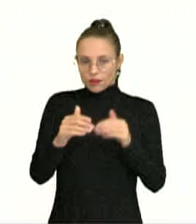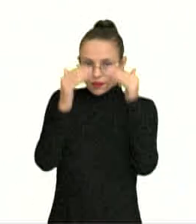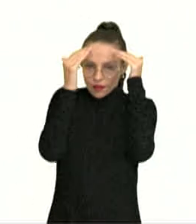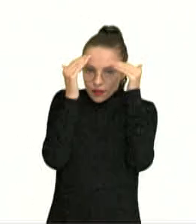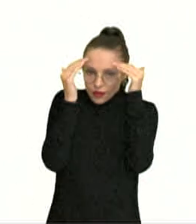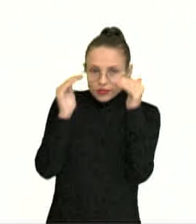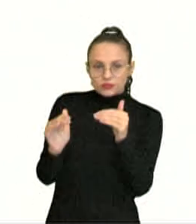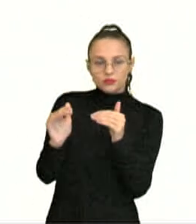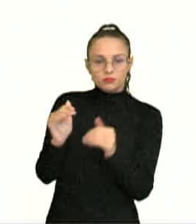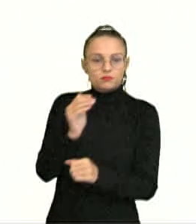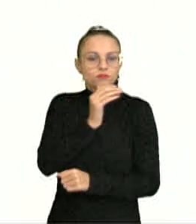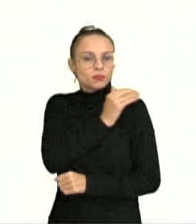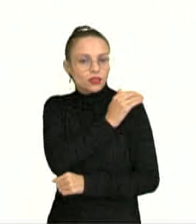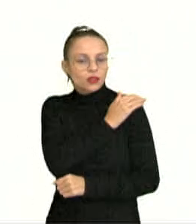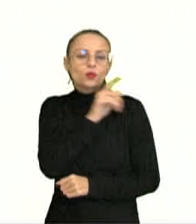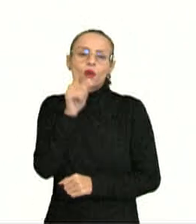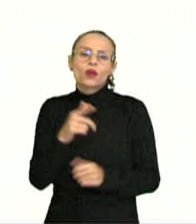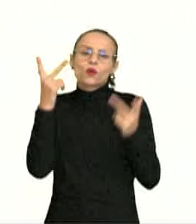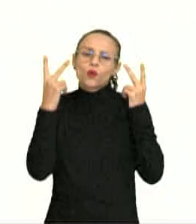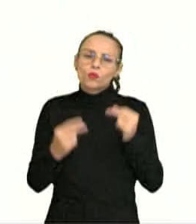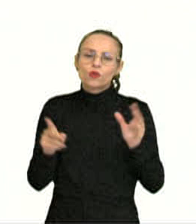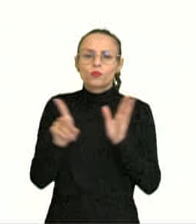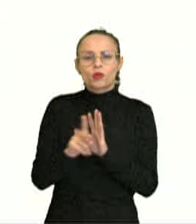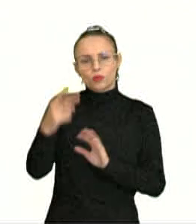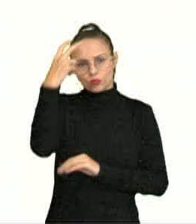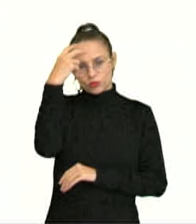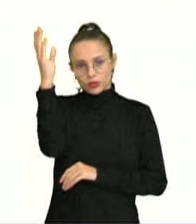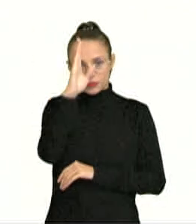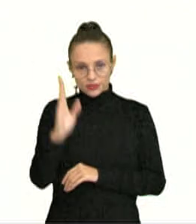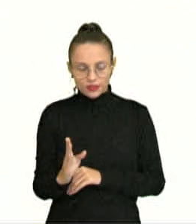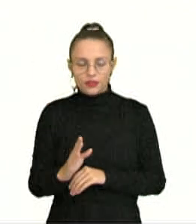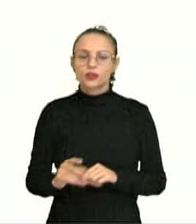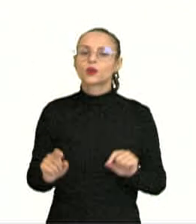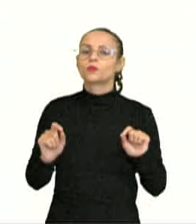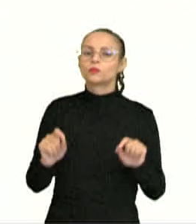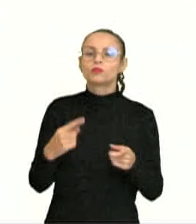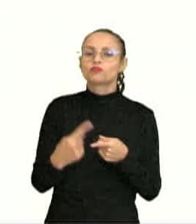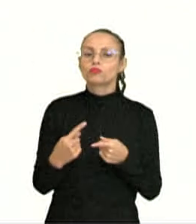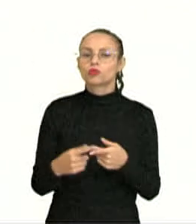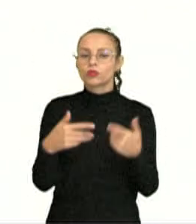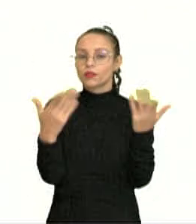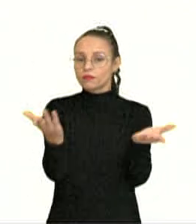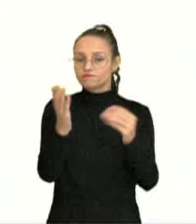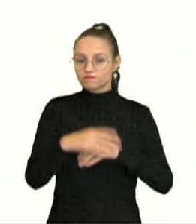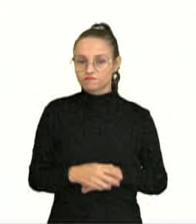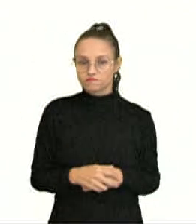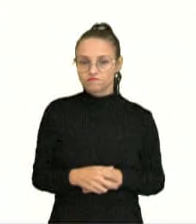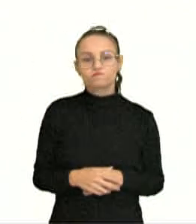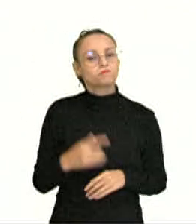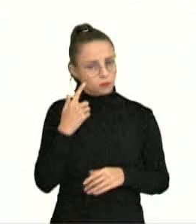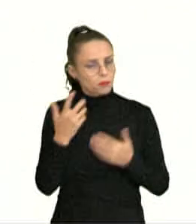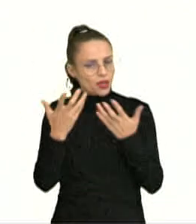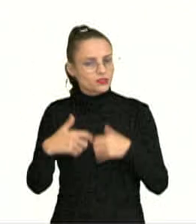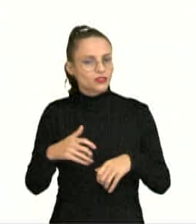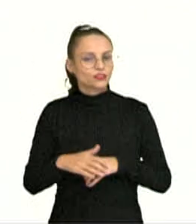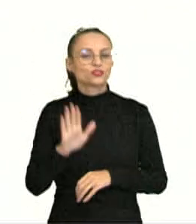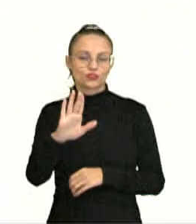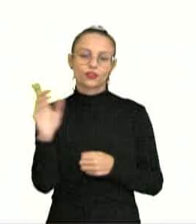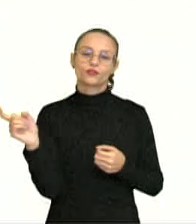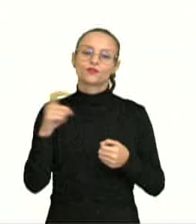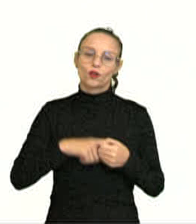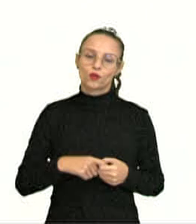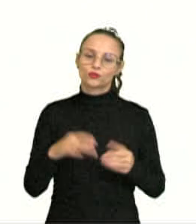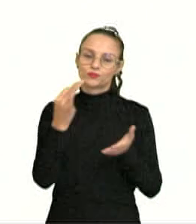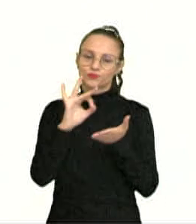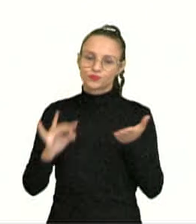aos padrinhos, é muito comum na cultura brasileira. A que se deve esse fato? Pensa um pouquinho, eu já volto a